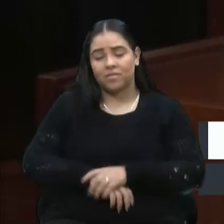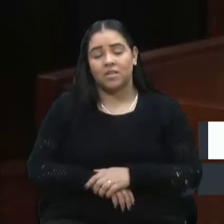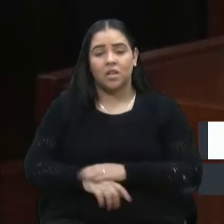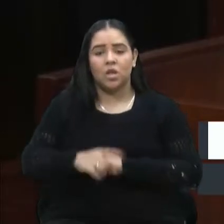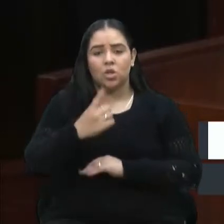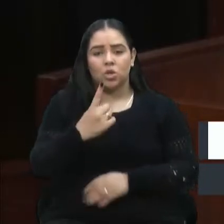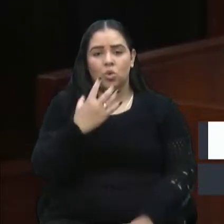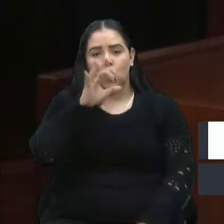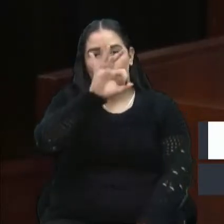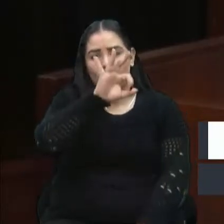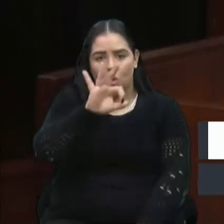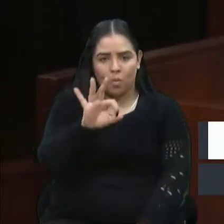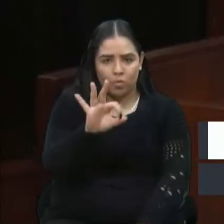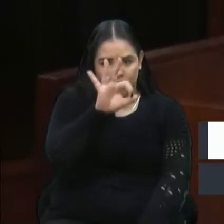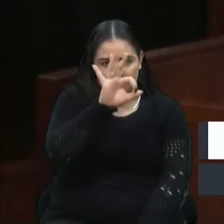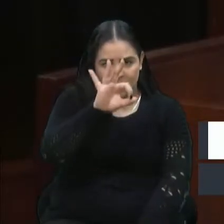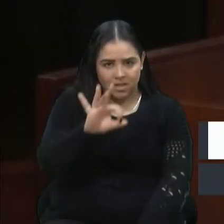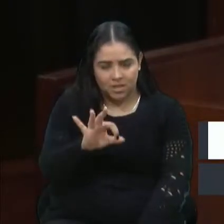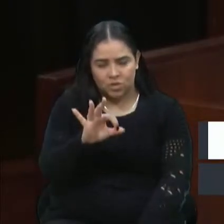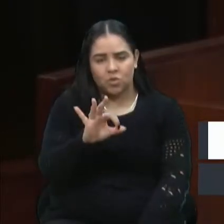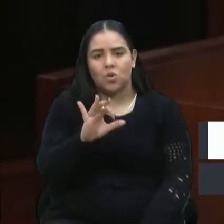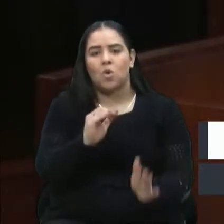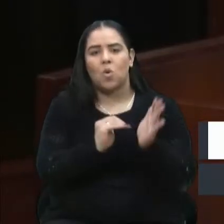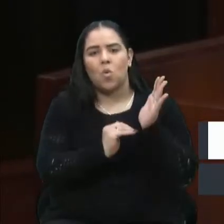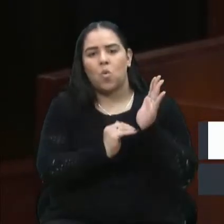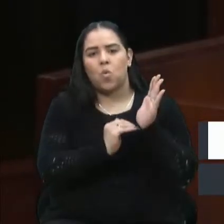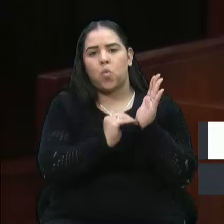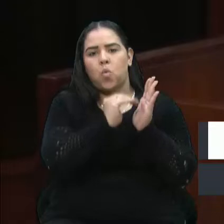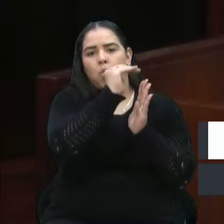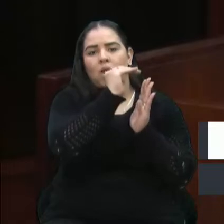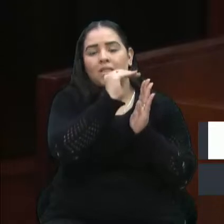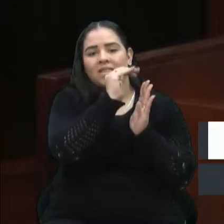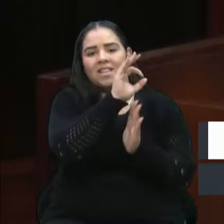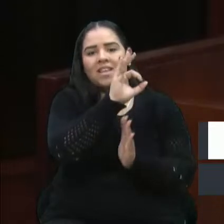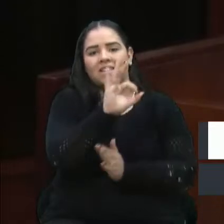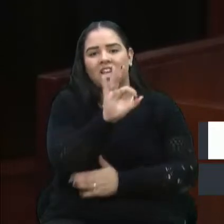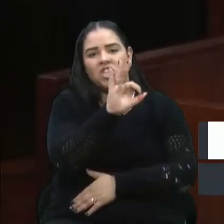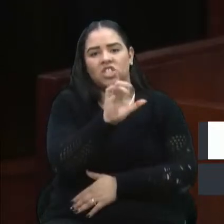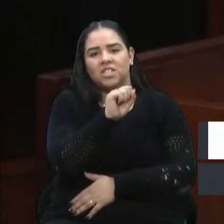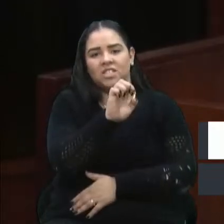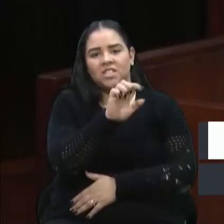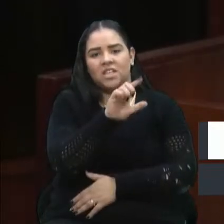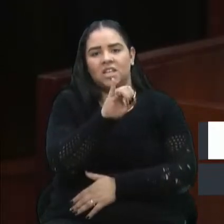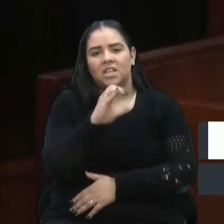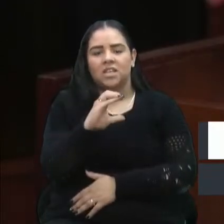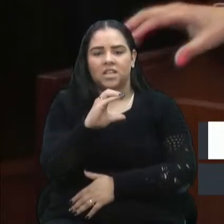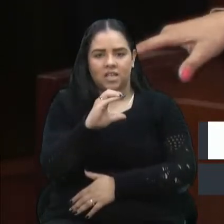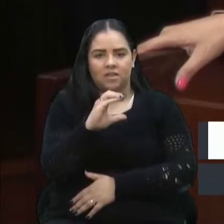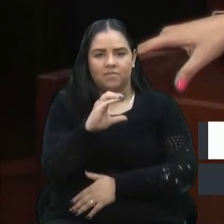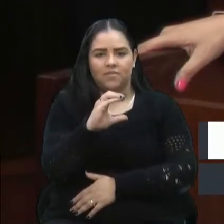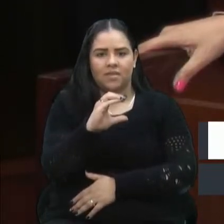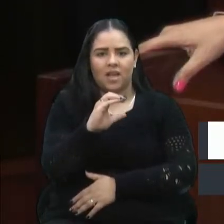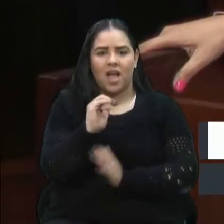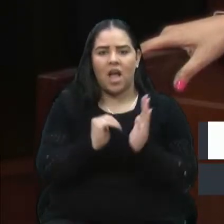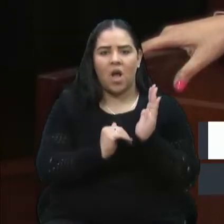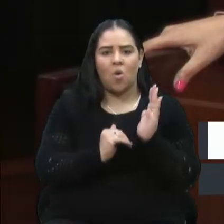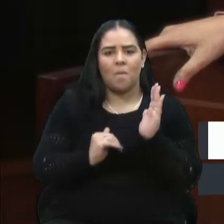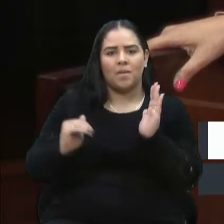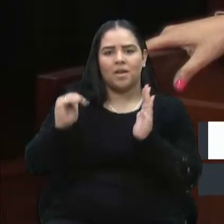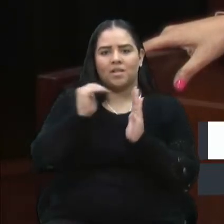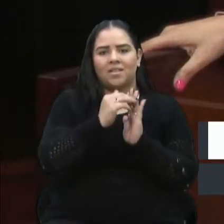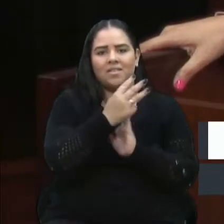1% que sobe a taxa Selic, aumenta 34,1